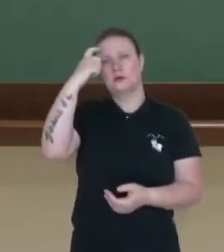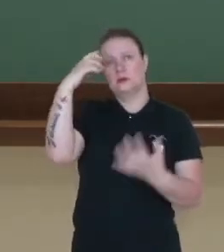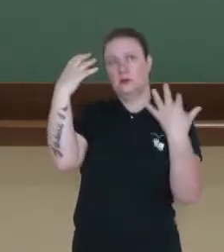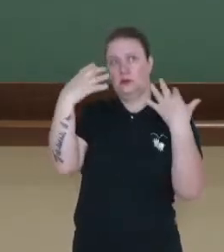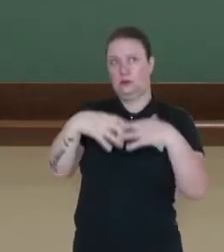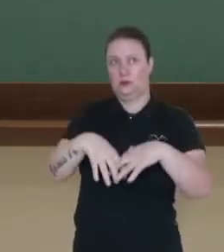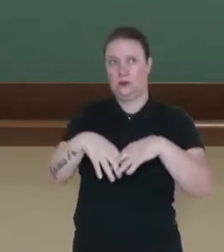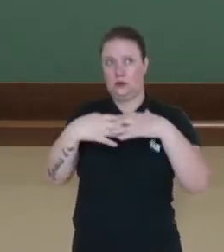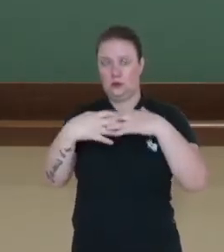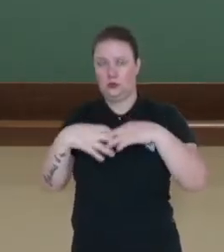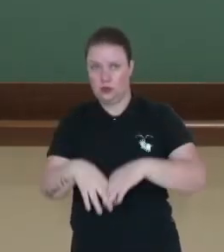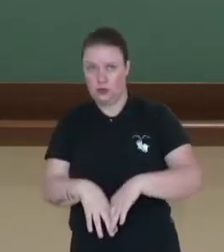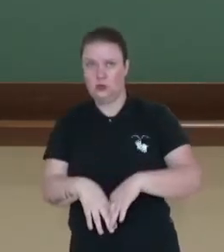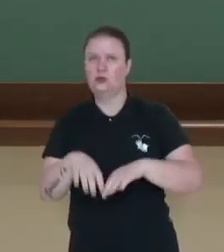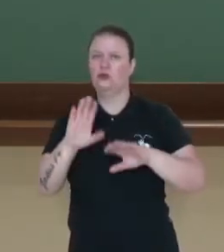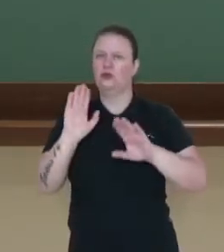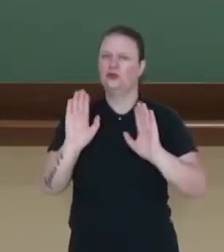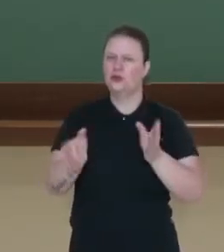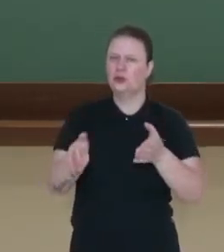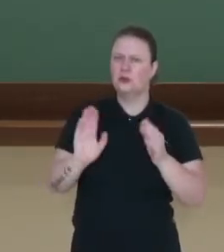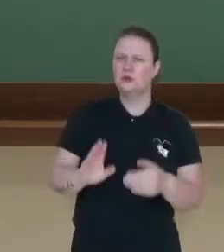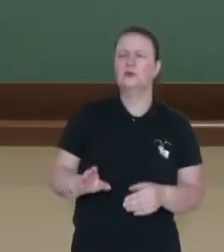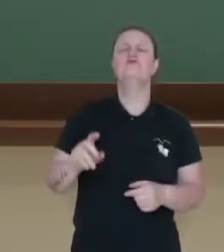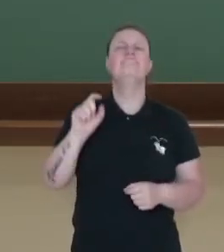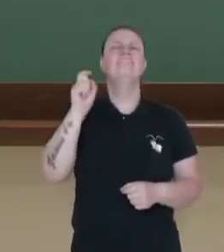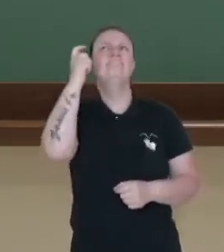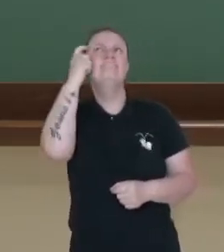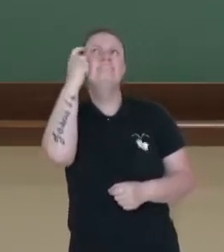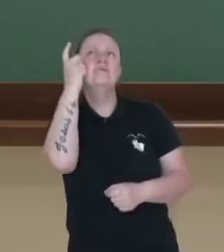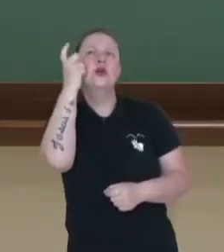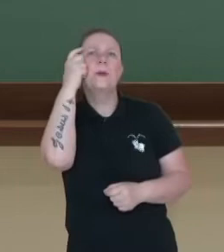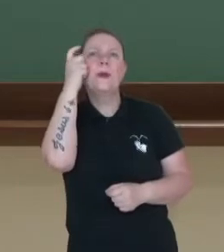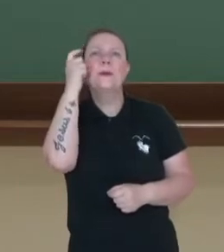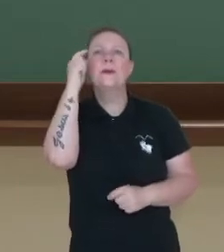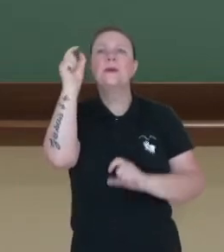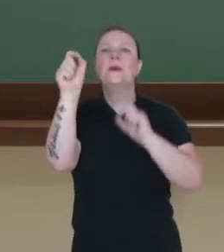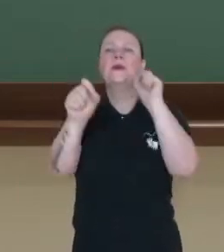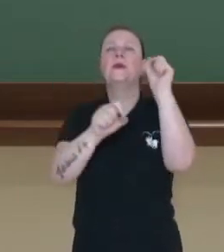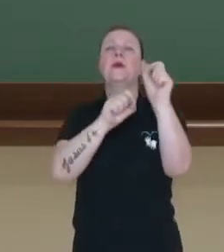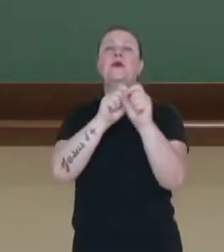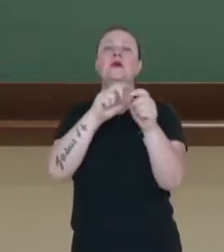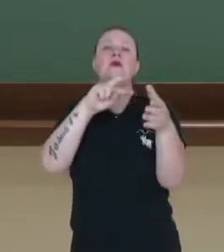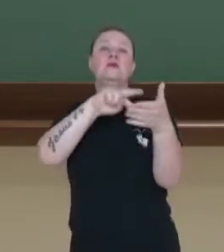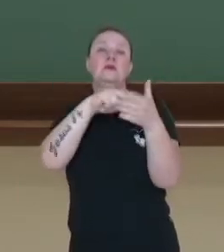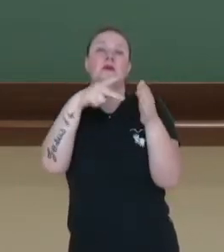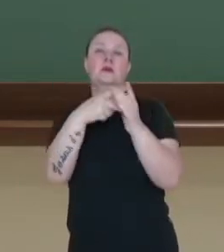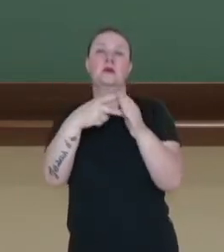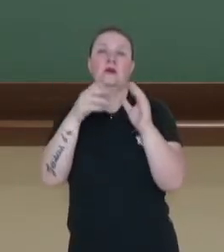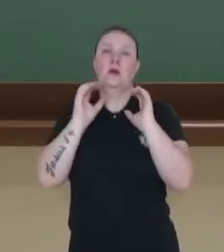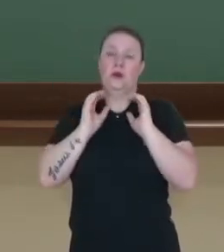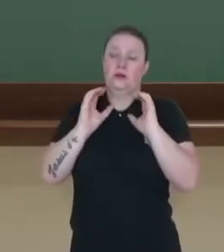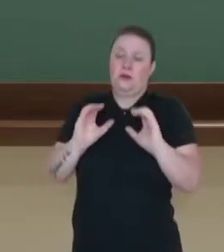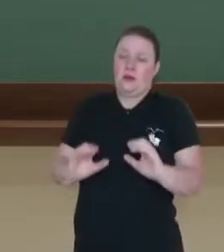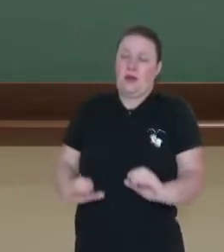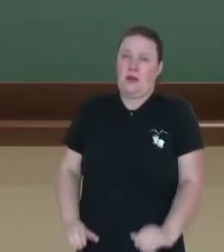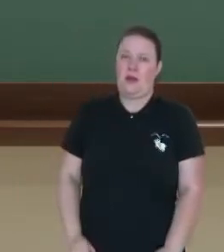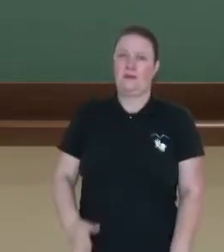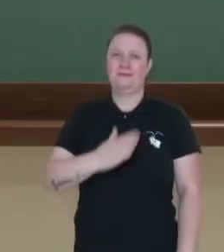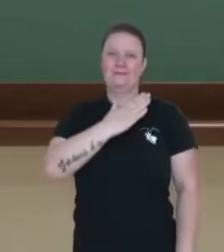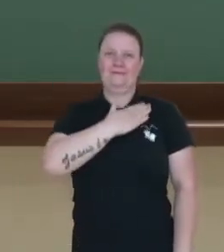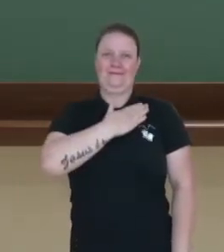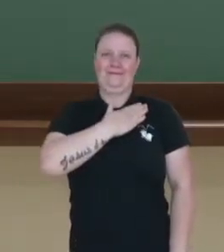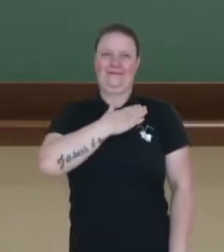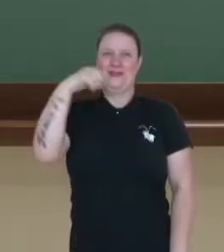começar a nossa conversa, se você já refletiu o que é ser brasileiro e o orgulho que nós temos de